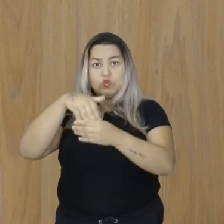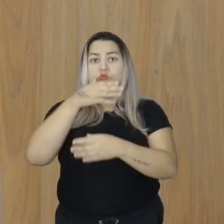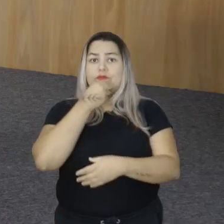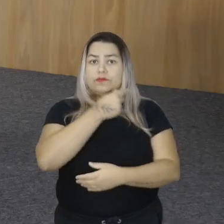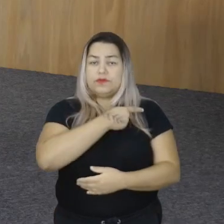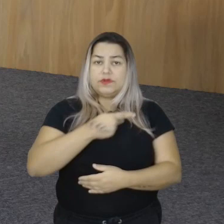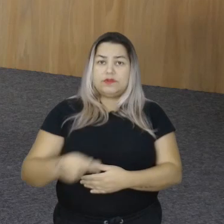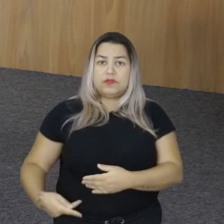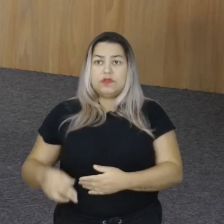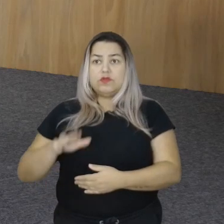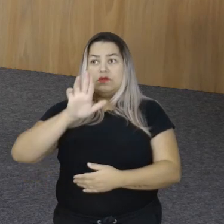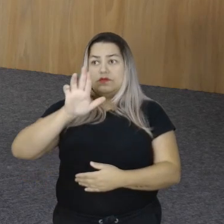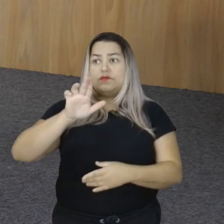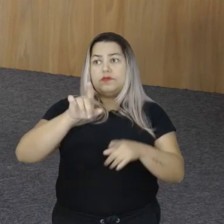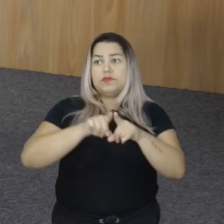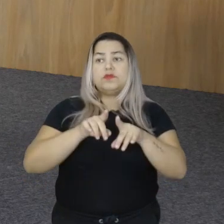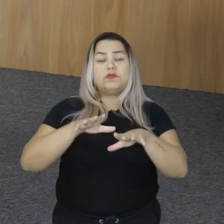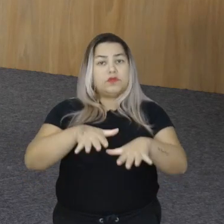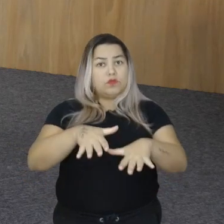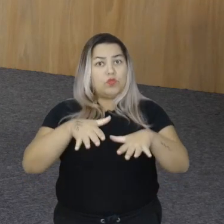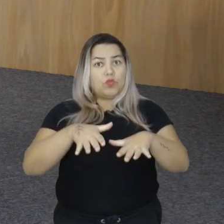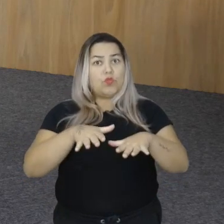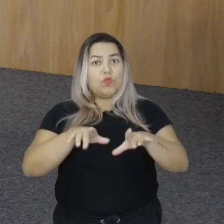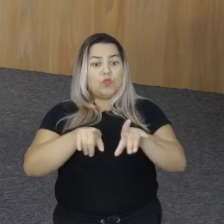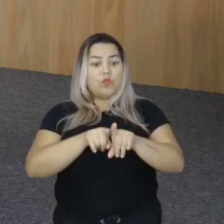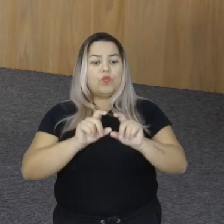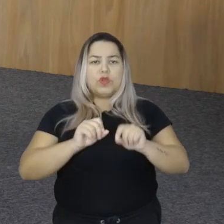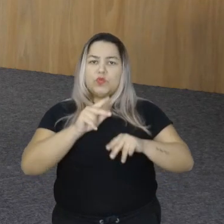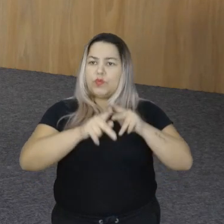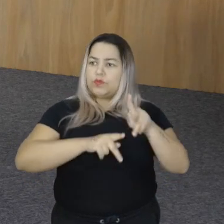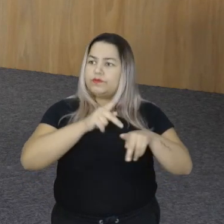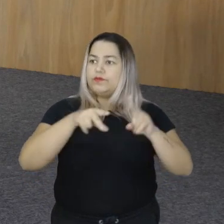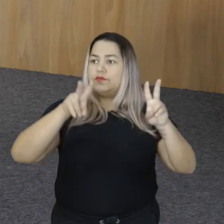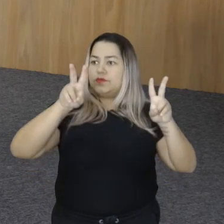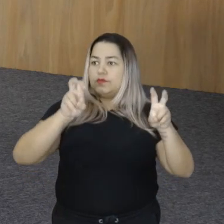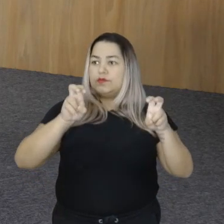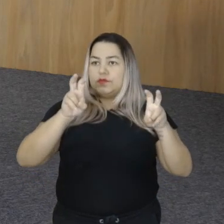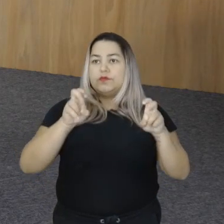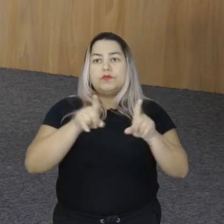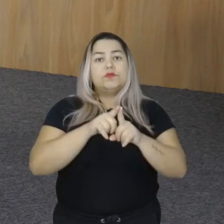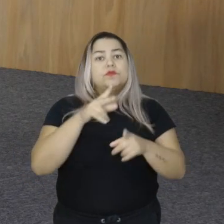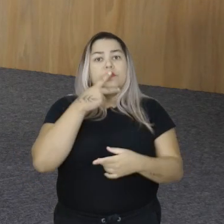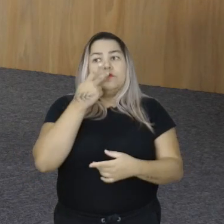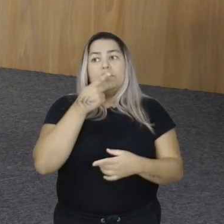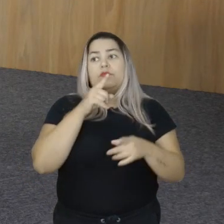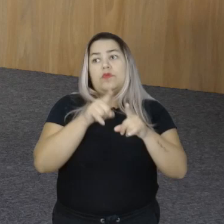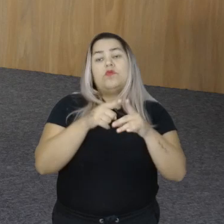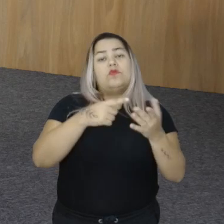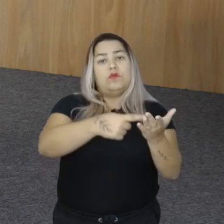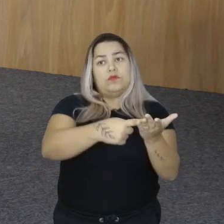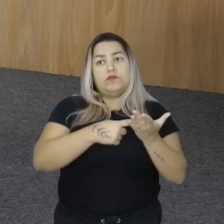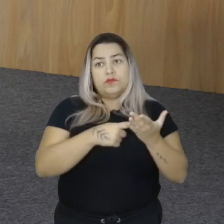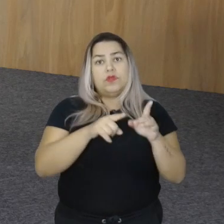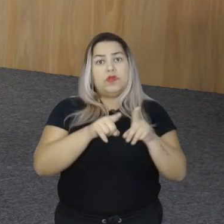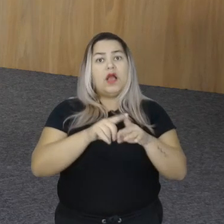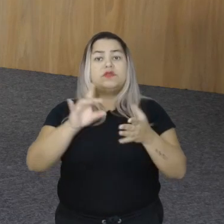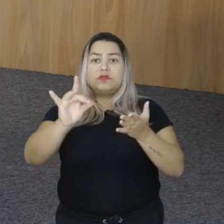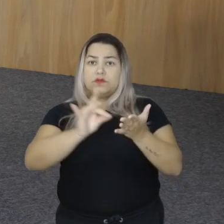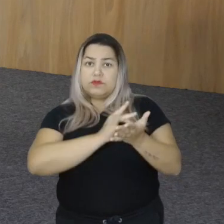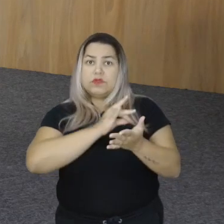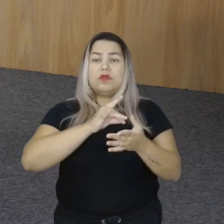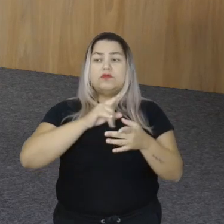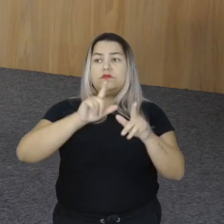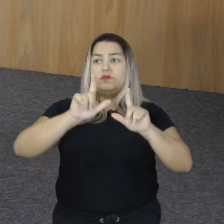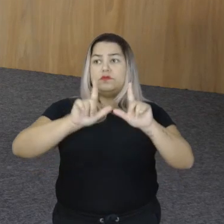falar também da Central dos Movimentos Populares, né? A gente tem vários temas para abordar aqui hoje, então eu quero te convidar a se inscrever aqui na